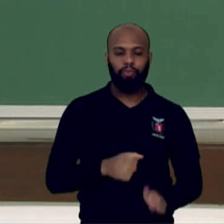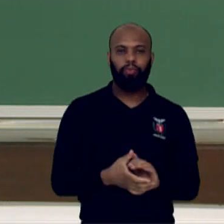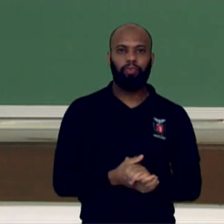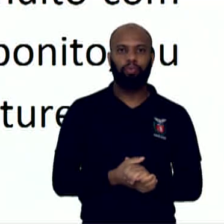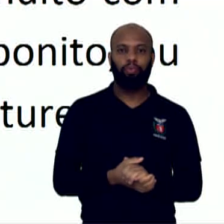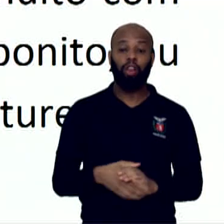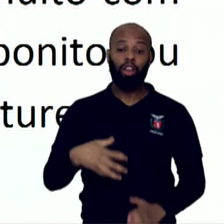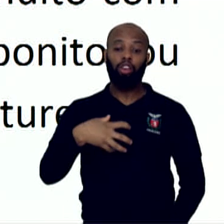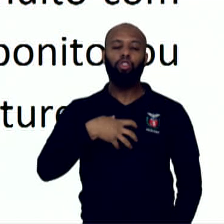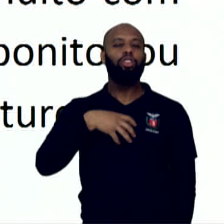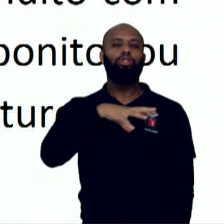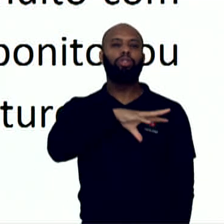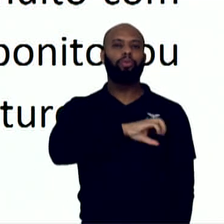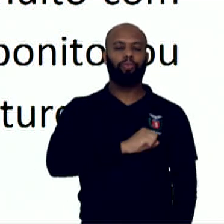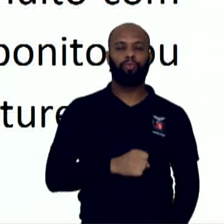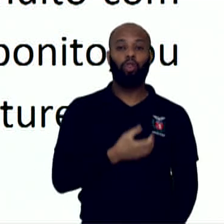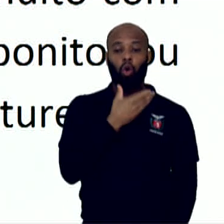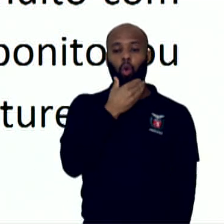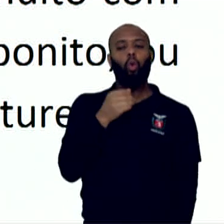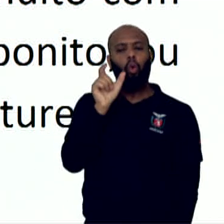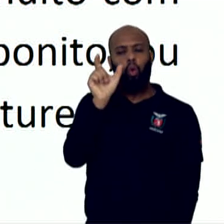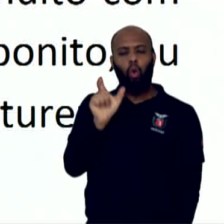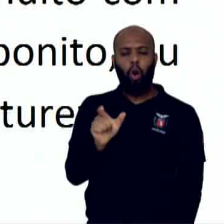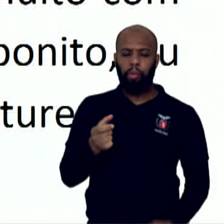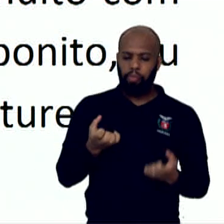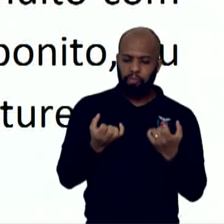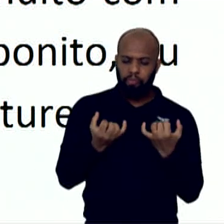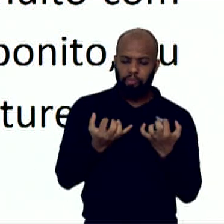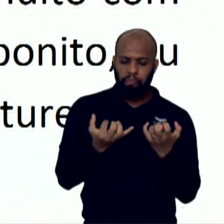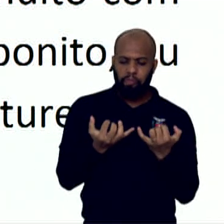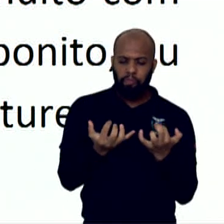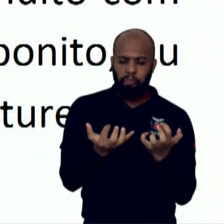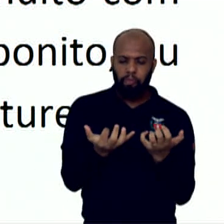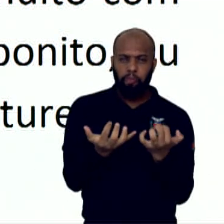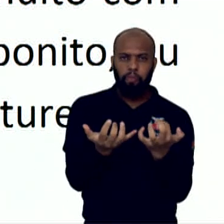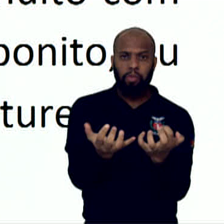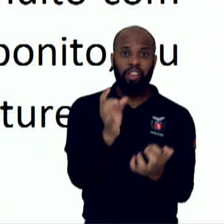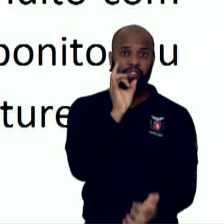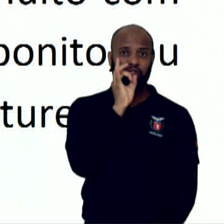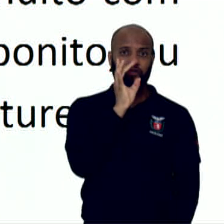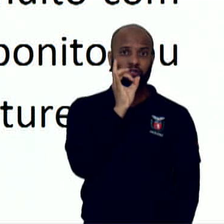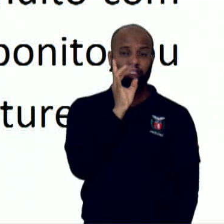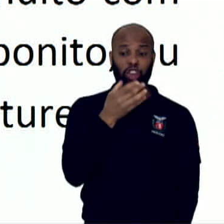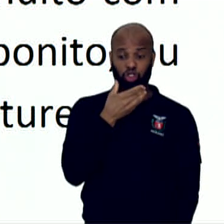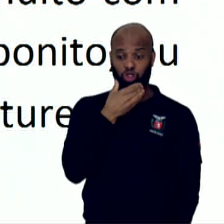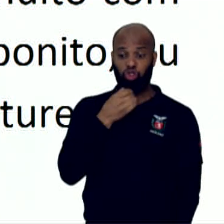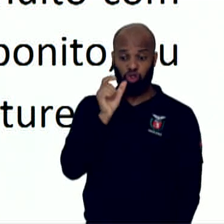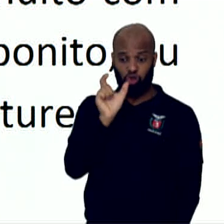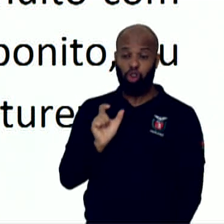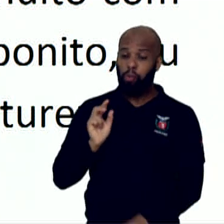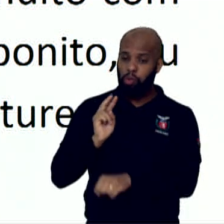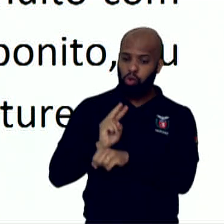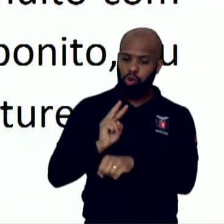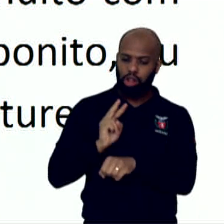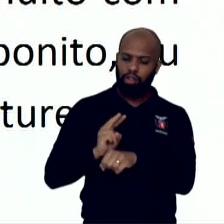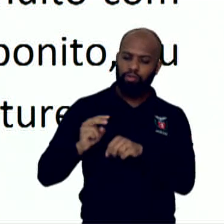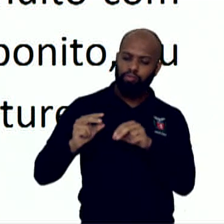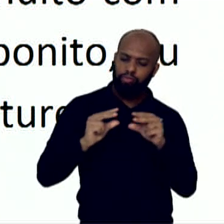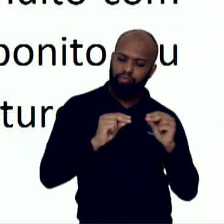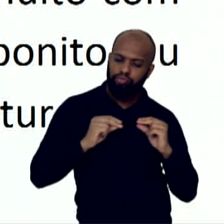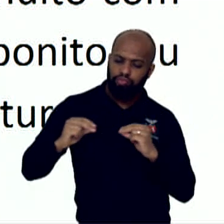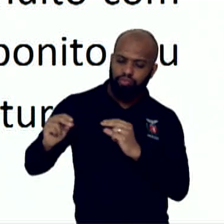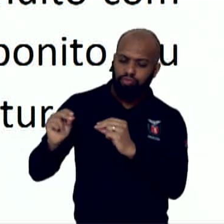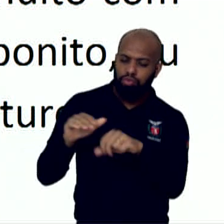Maneira de Amar. O jardineiro conversava com as flores e elas se habituaram ao diálogo.